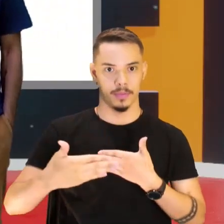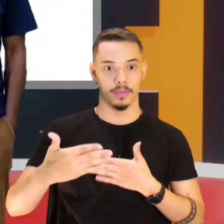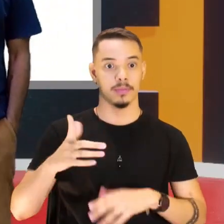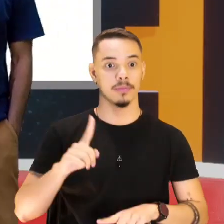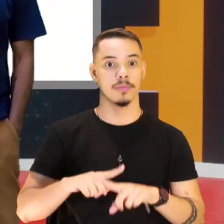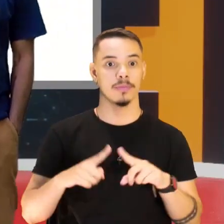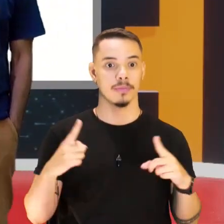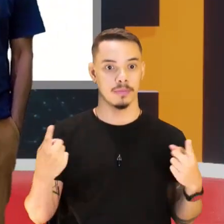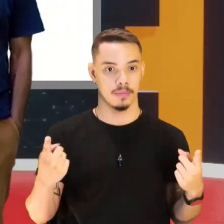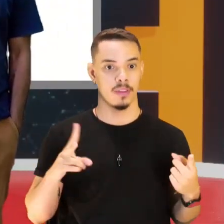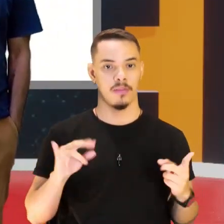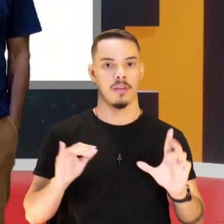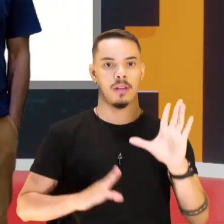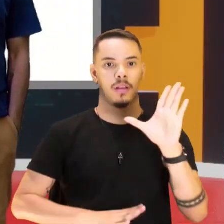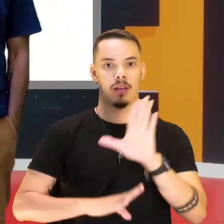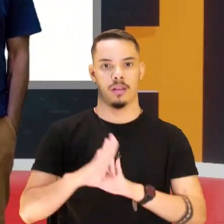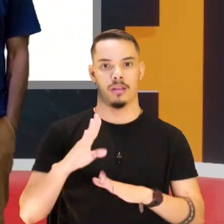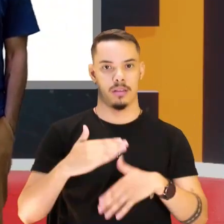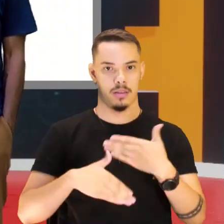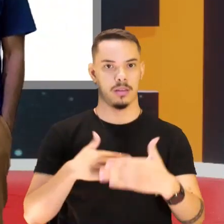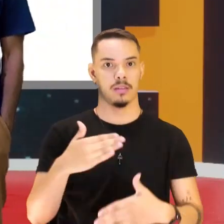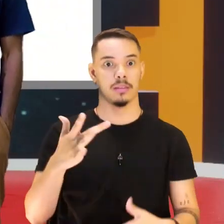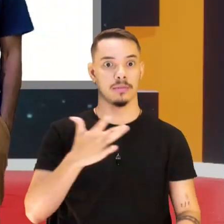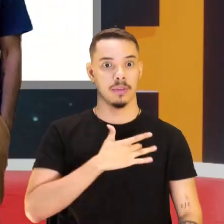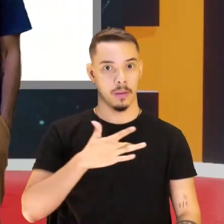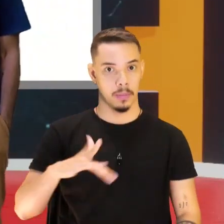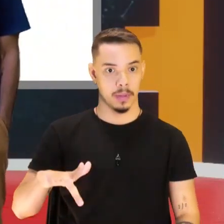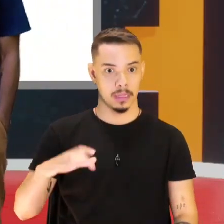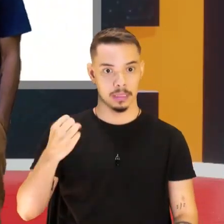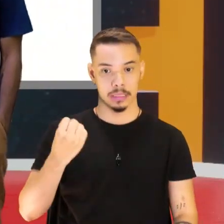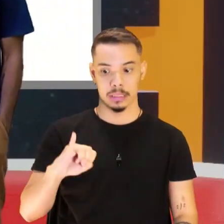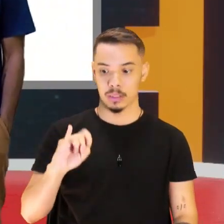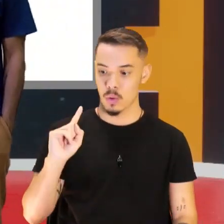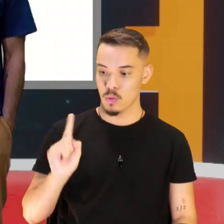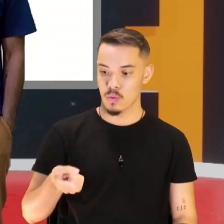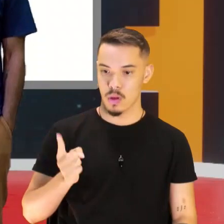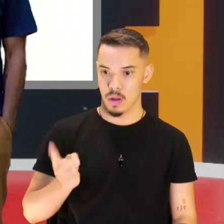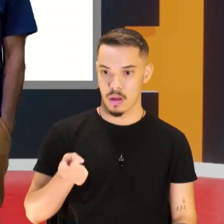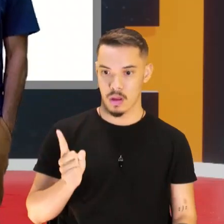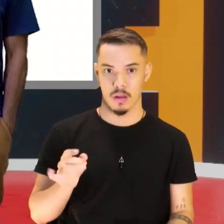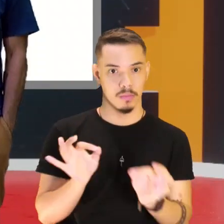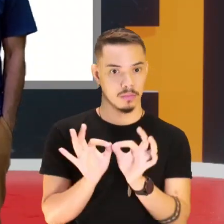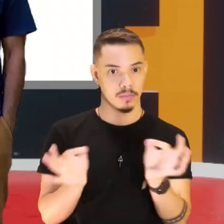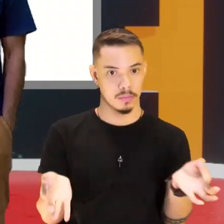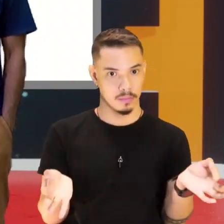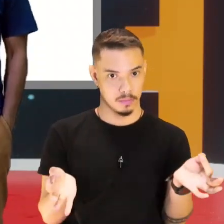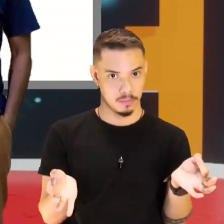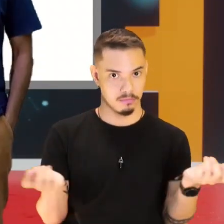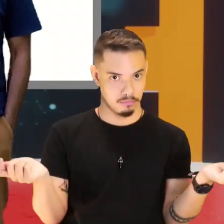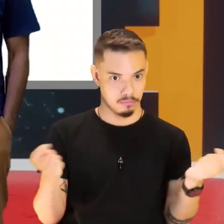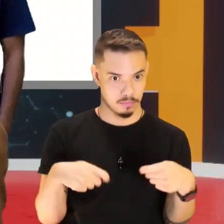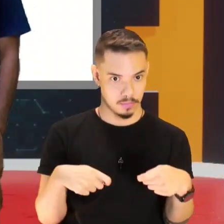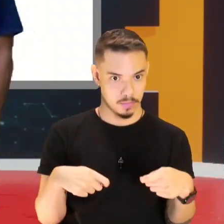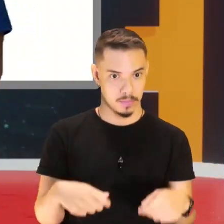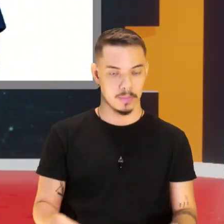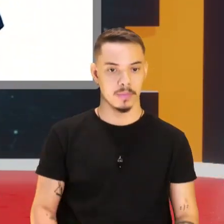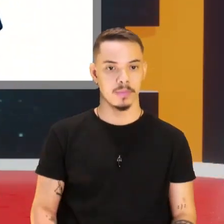aqui, tá crescendo e vocês viram que valeu a pena. Se ele guardasse R$1 por dia, simples assim, uma moedinha, né? Decidiu abrir um